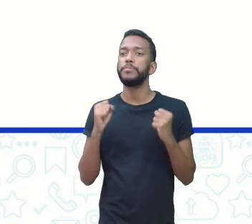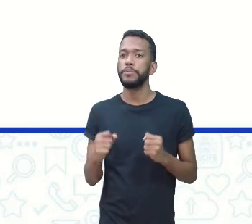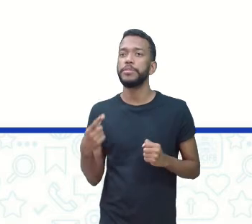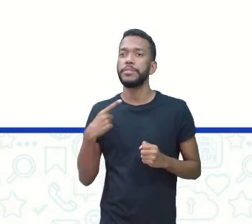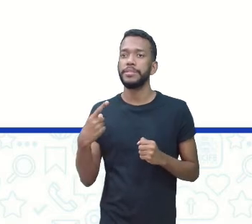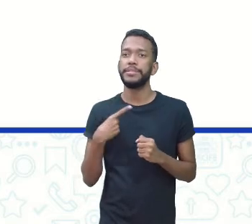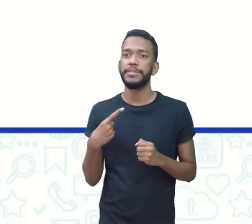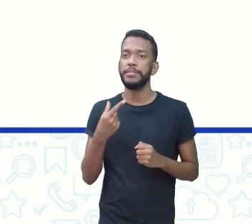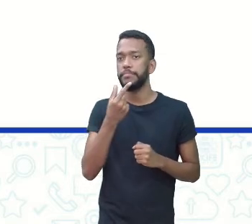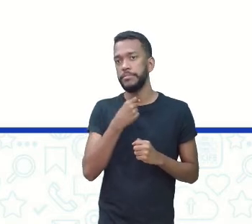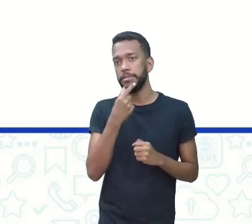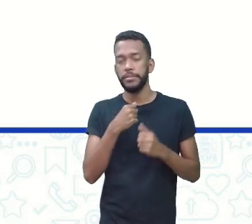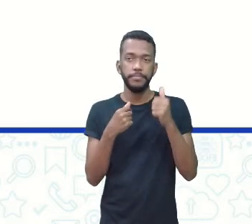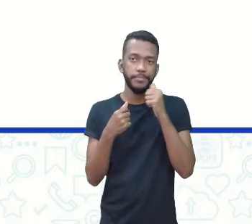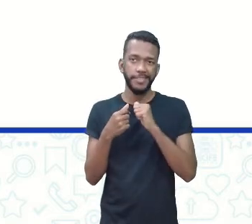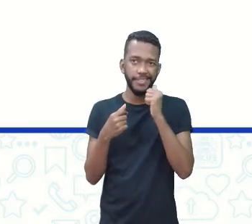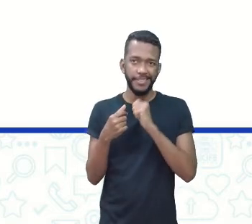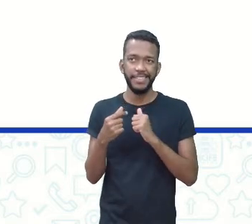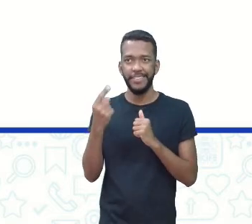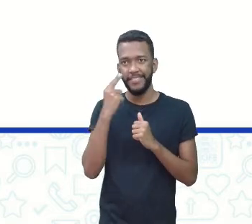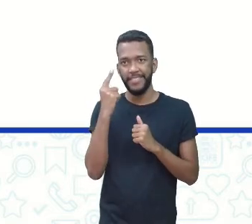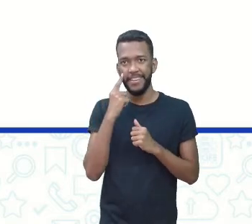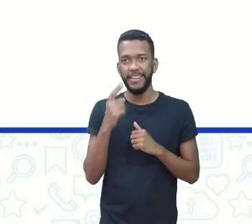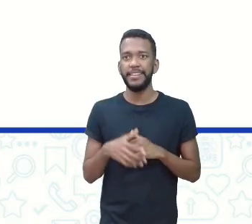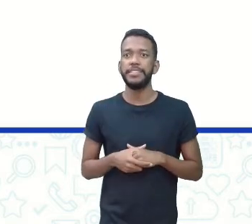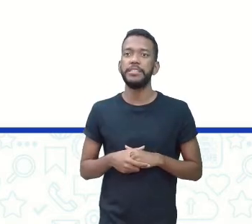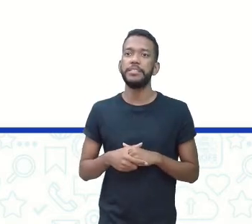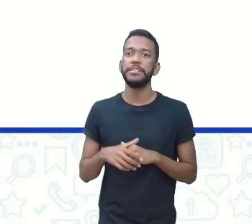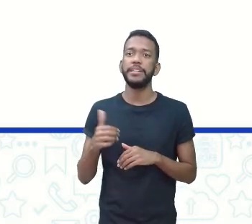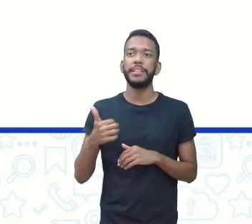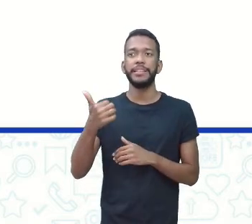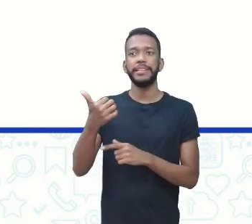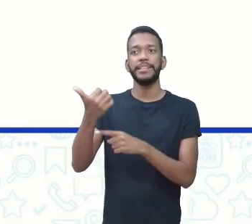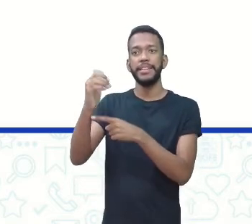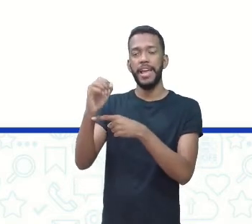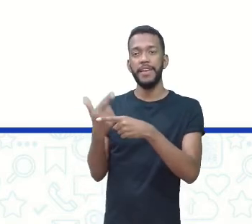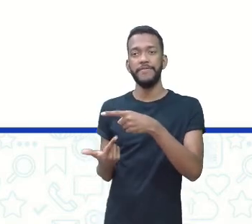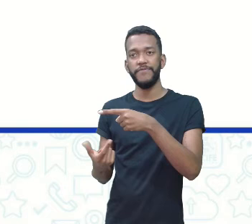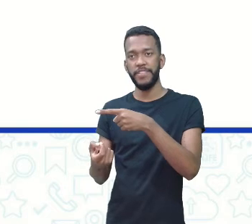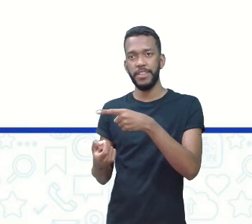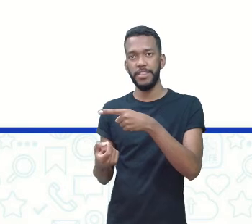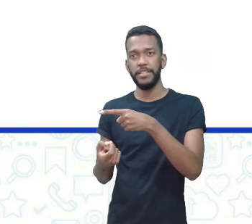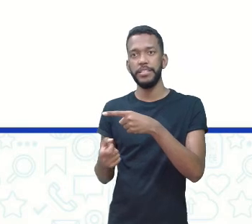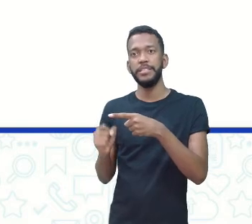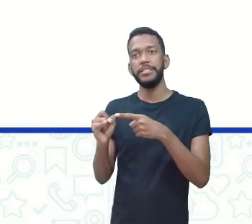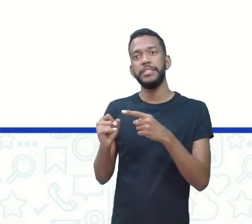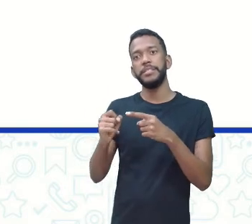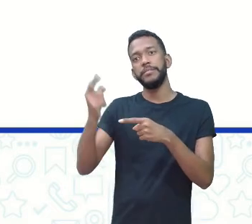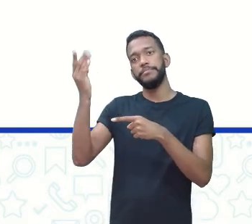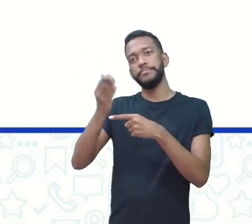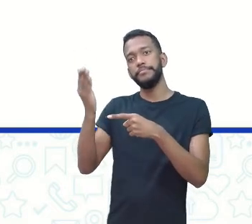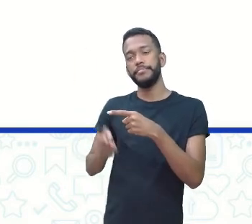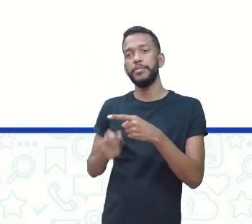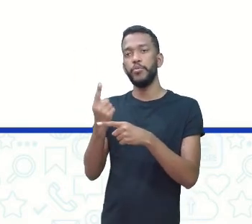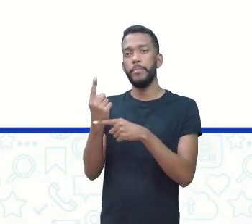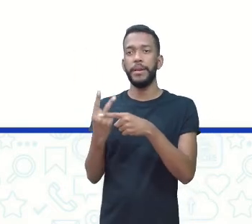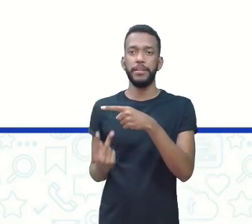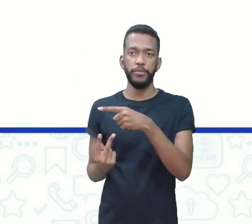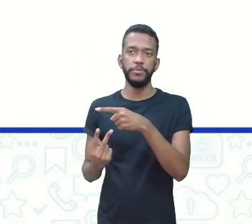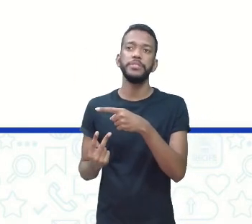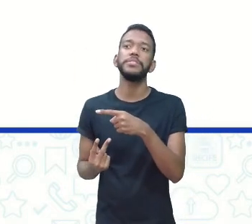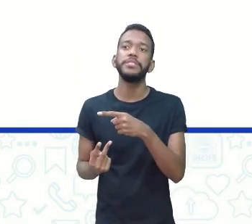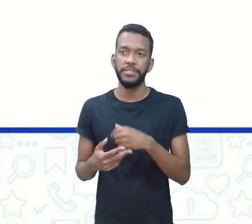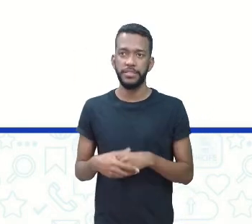quantidade de meninos e meninas, né? Então, aqui a gente pode ter 10 para 20. E se eu simplificar a fração, eu tenho 1 para